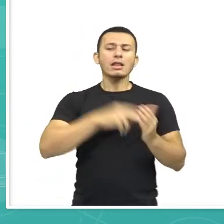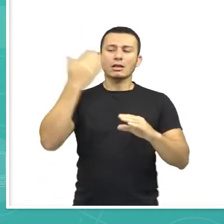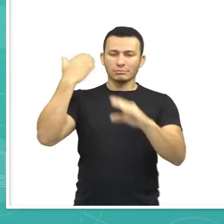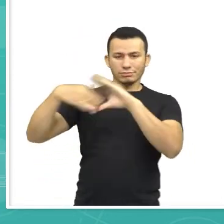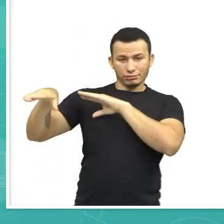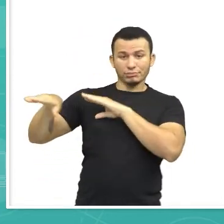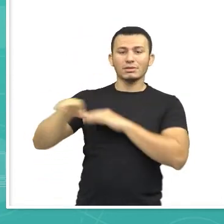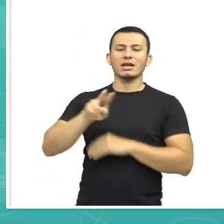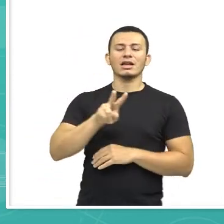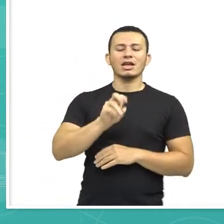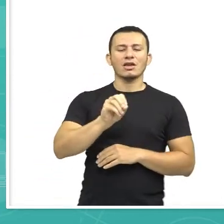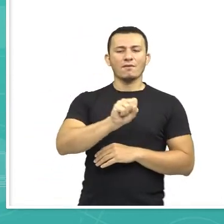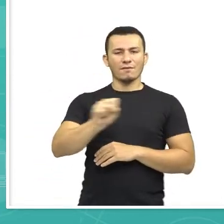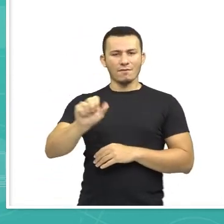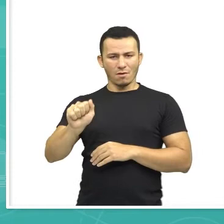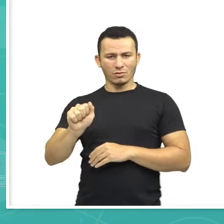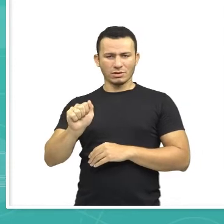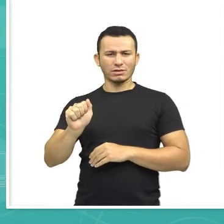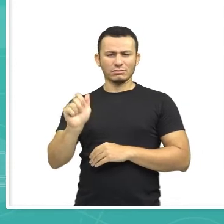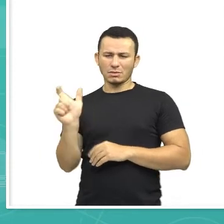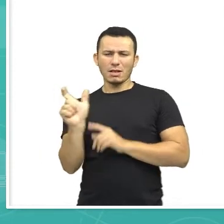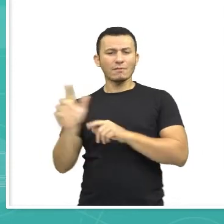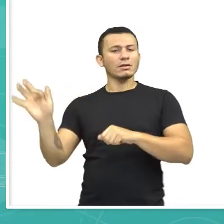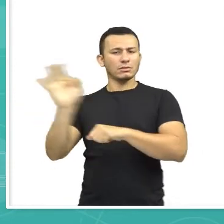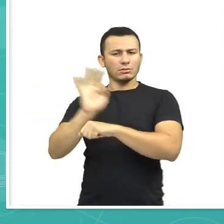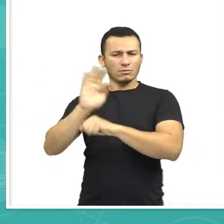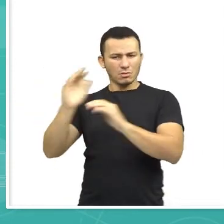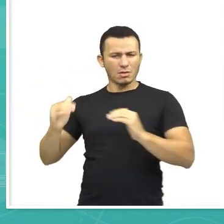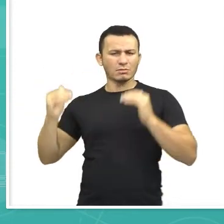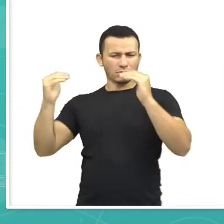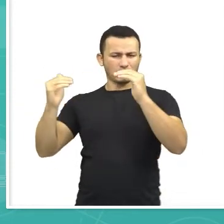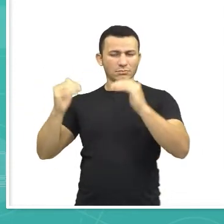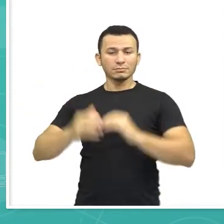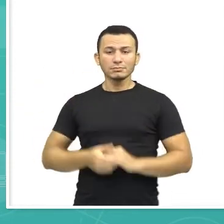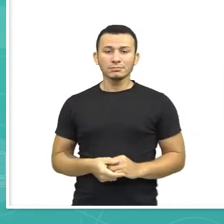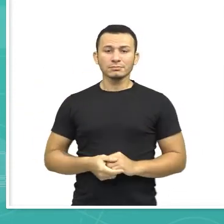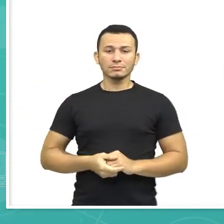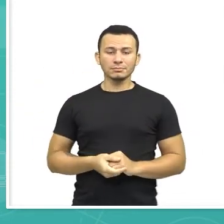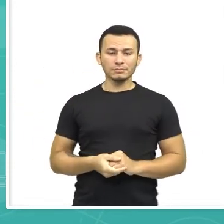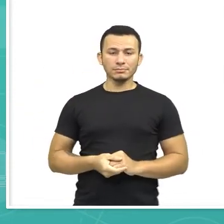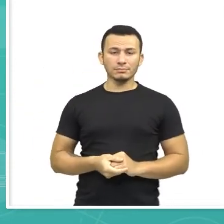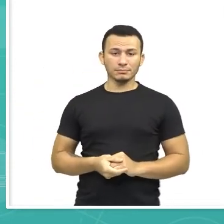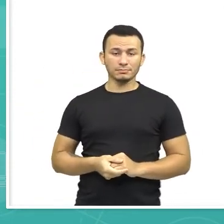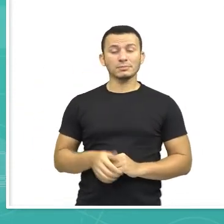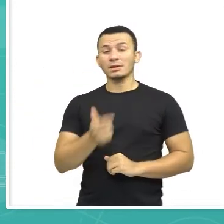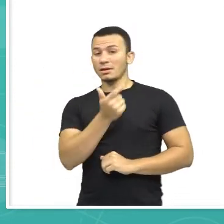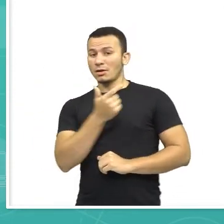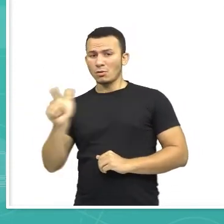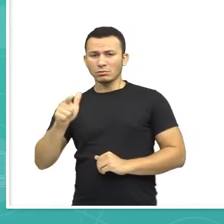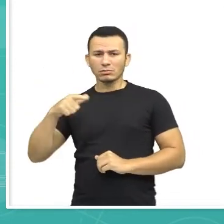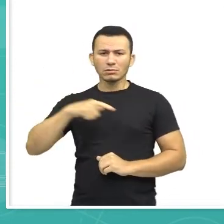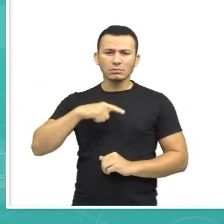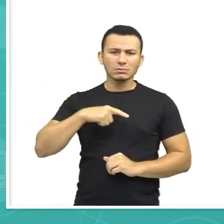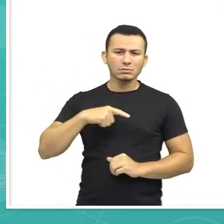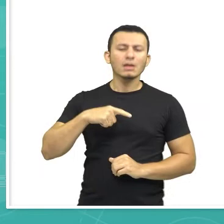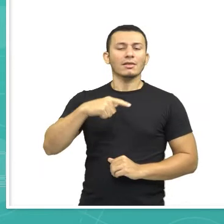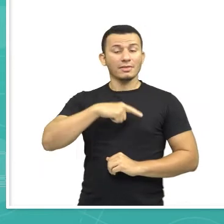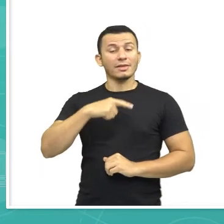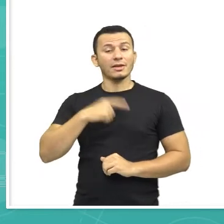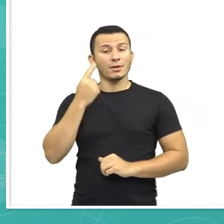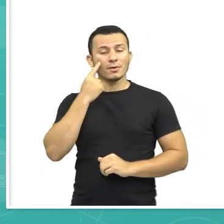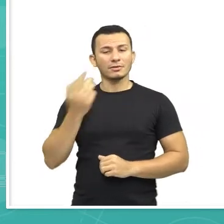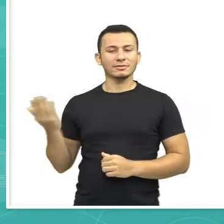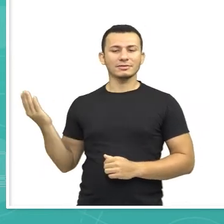Vossa Reverendíssima e tudo mais, ok? Muito bem. Então, olha só. Vamos a outro exemplo. Temos mais exemplos? Temos mais